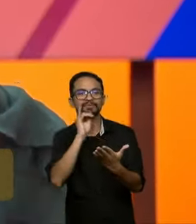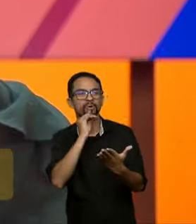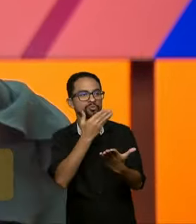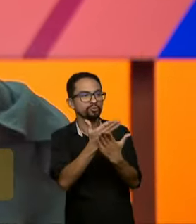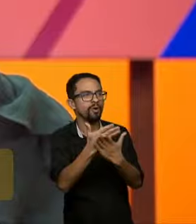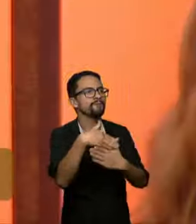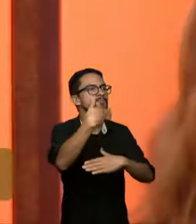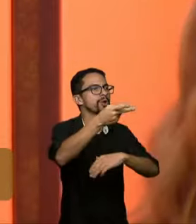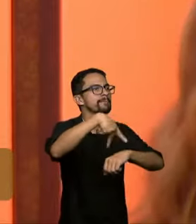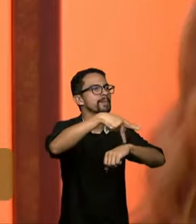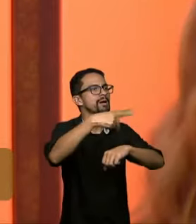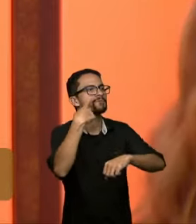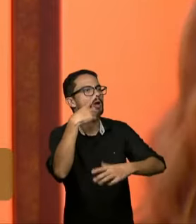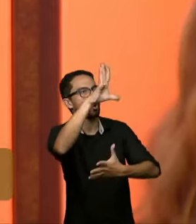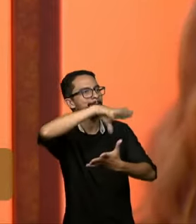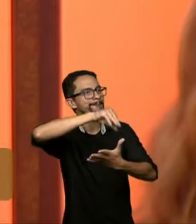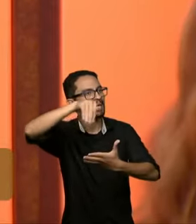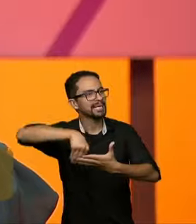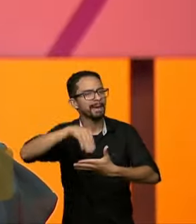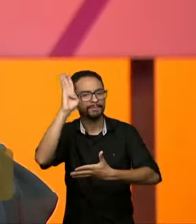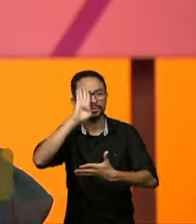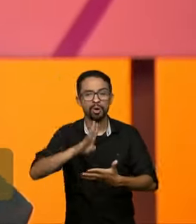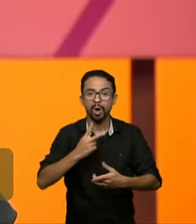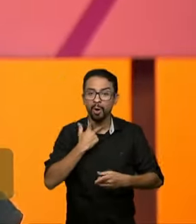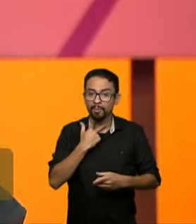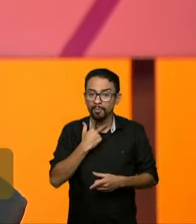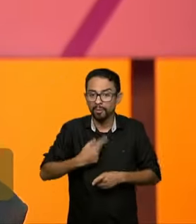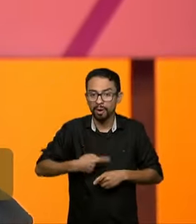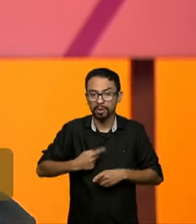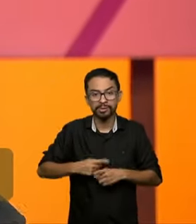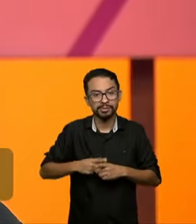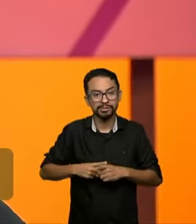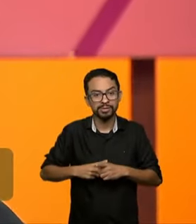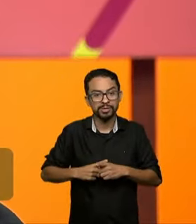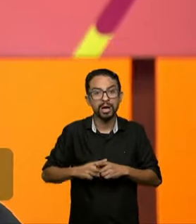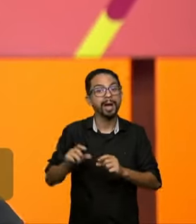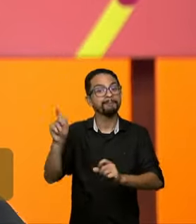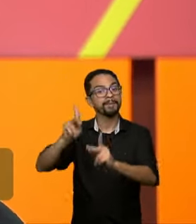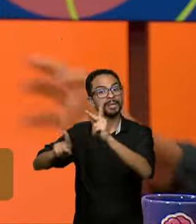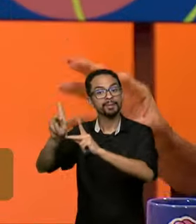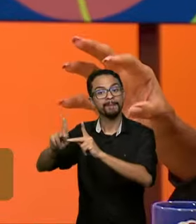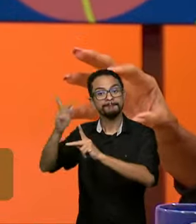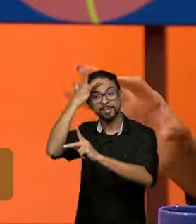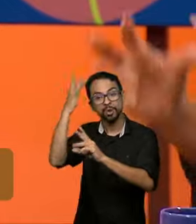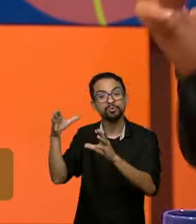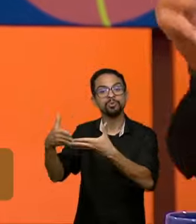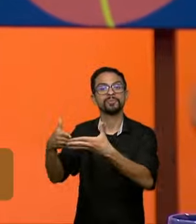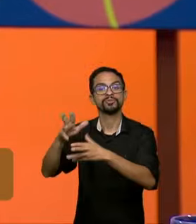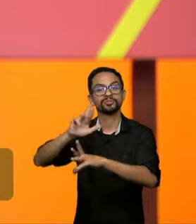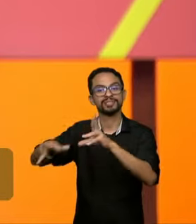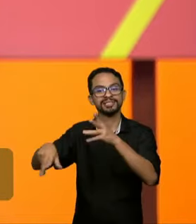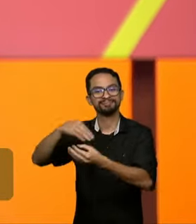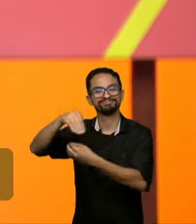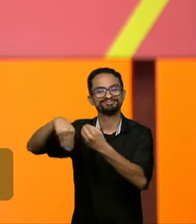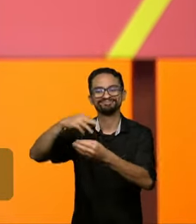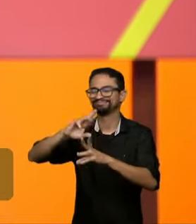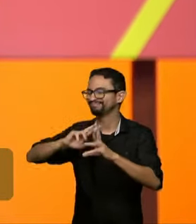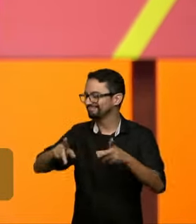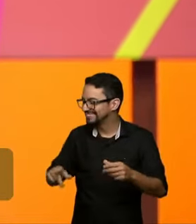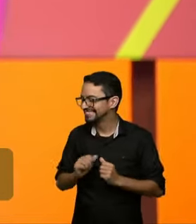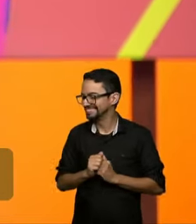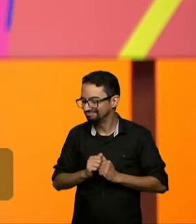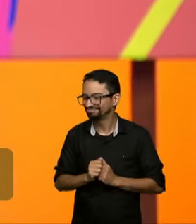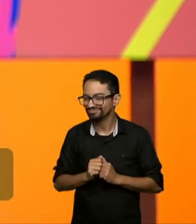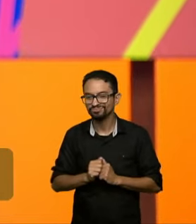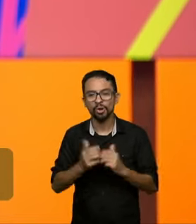lá de fora e falar assim, eu vou replicar esse estudo. Por quê? Porque esse aqui foi com uma outra população, com uma outra substância, com uma outra associação.